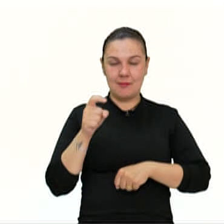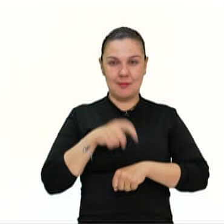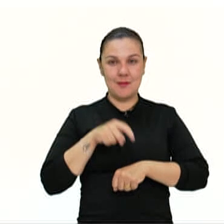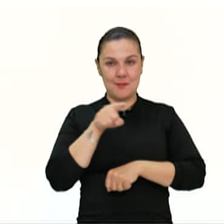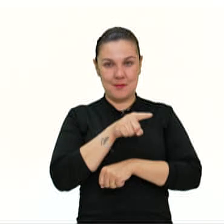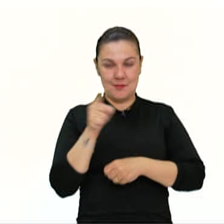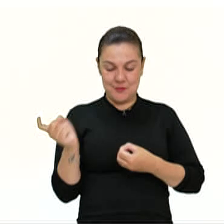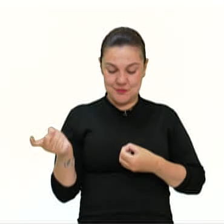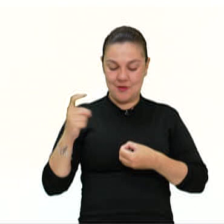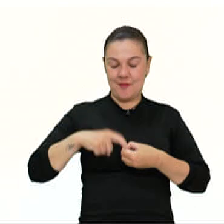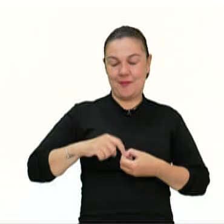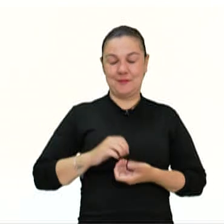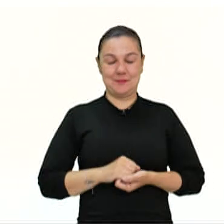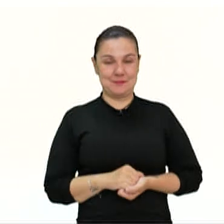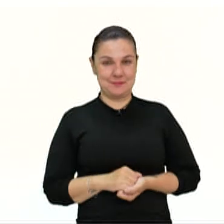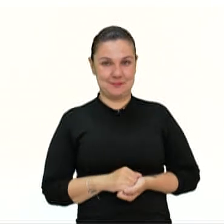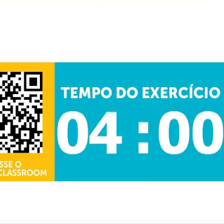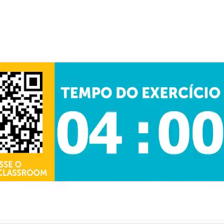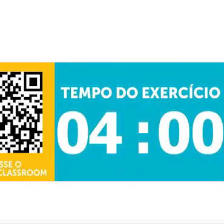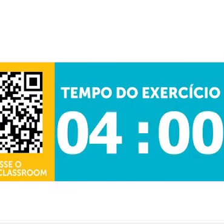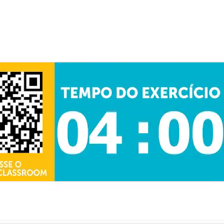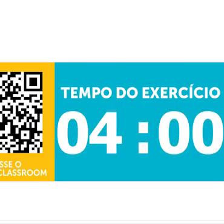tempo para vocês e a gente já volta.